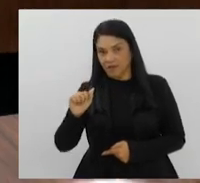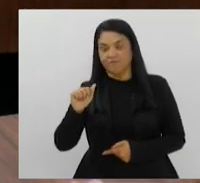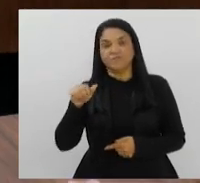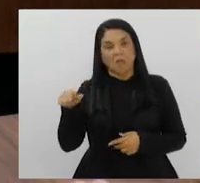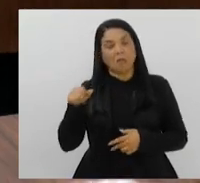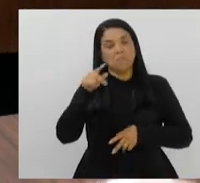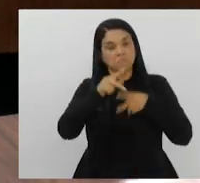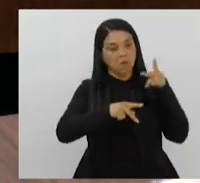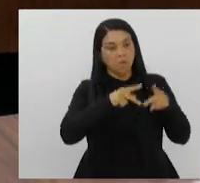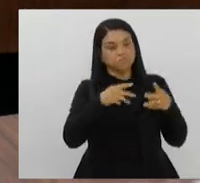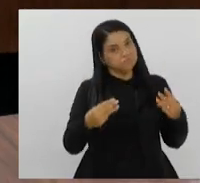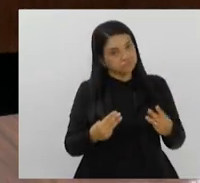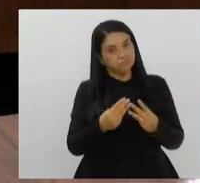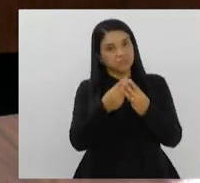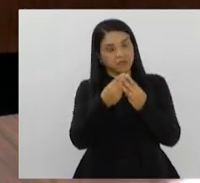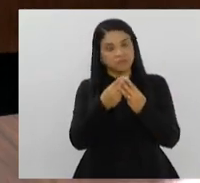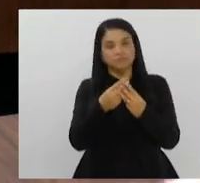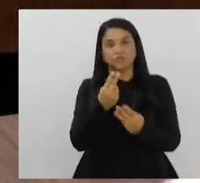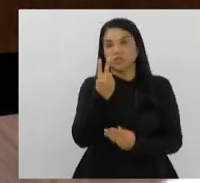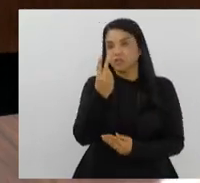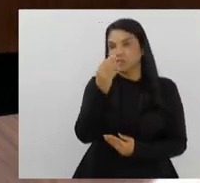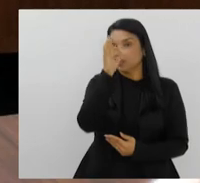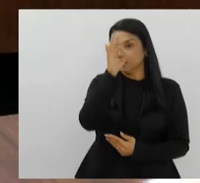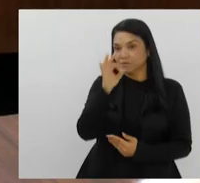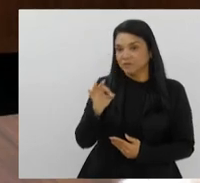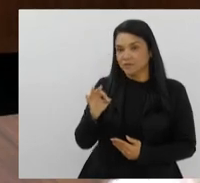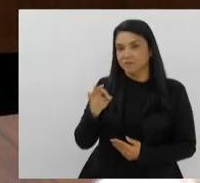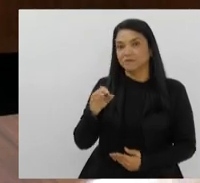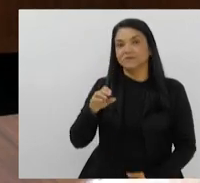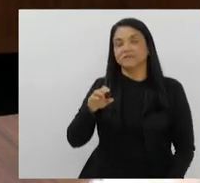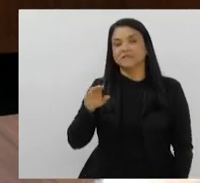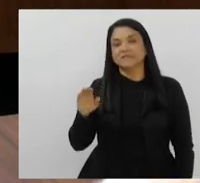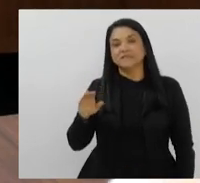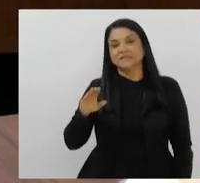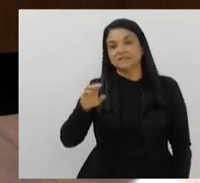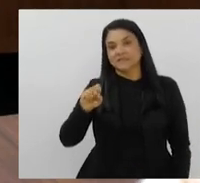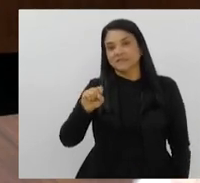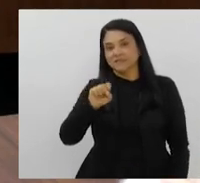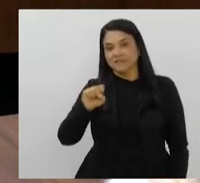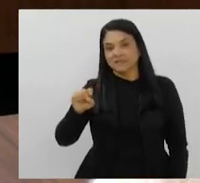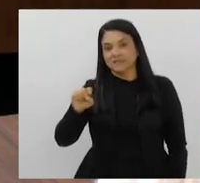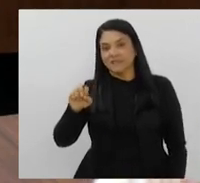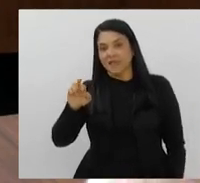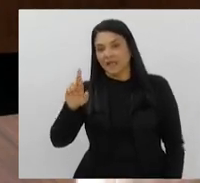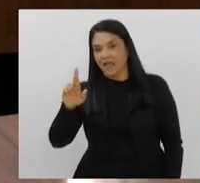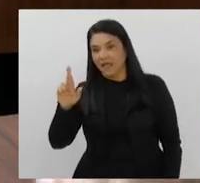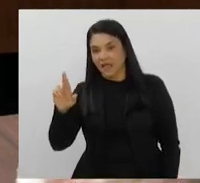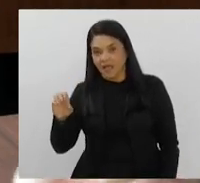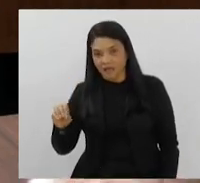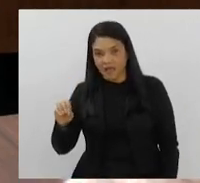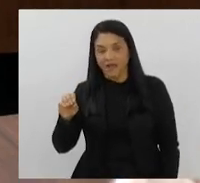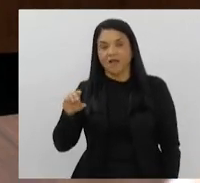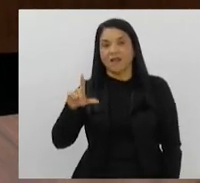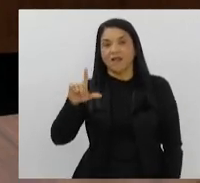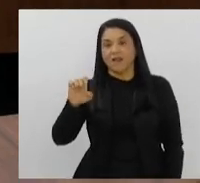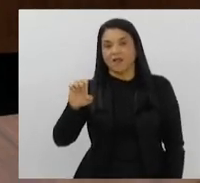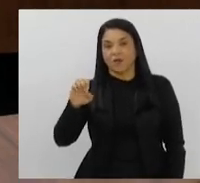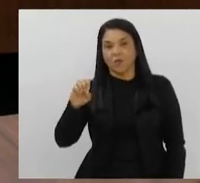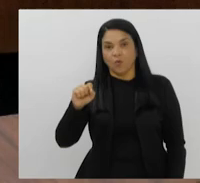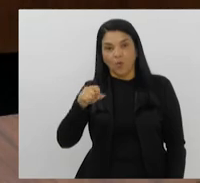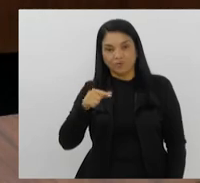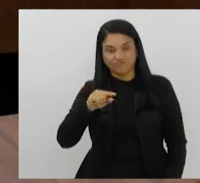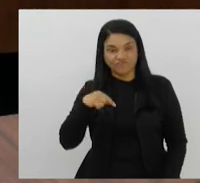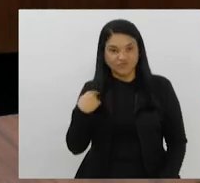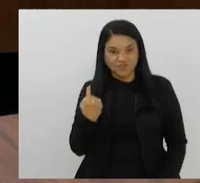judaico, mas 2% vem da Serra Leoa. Outros porcento vem da Geórgia. Nós somos uma salada